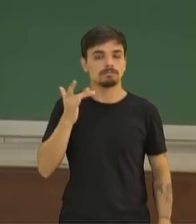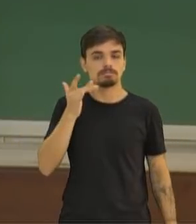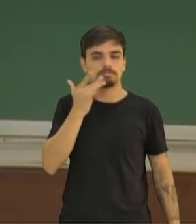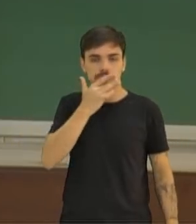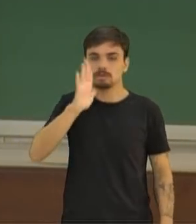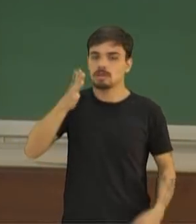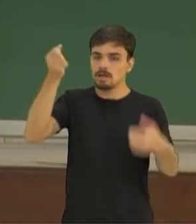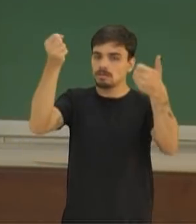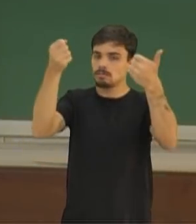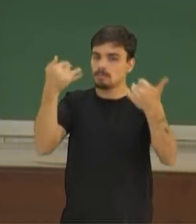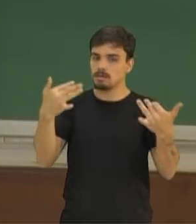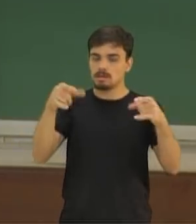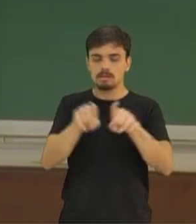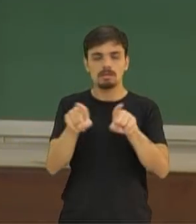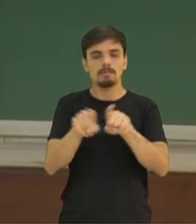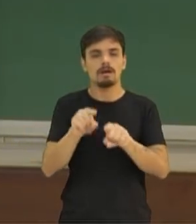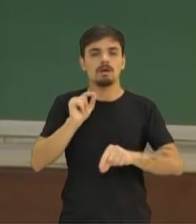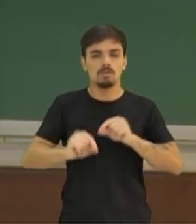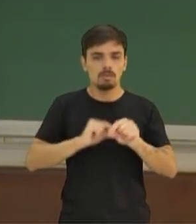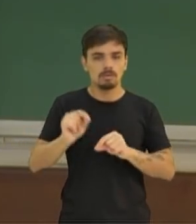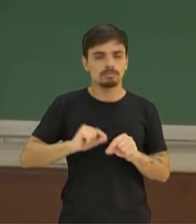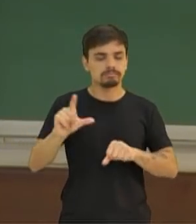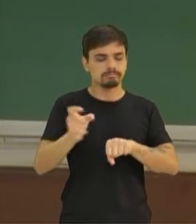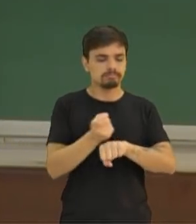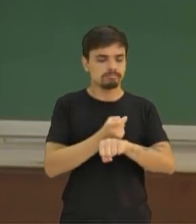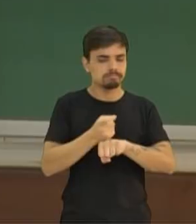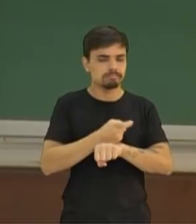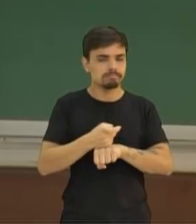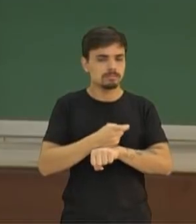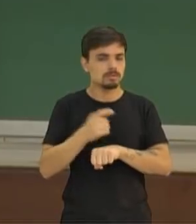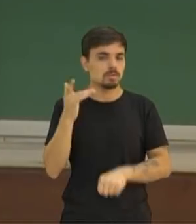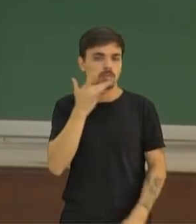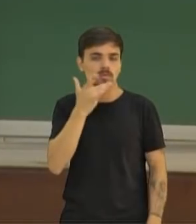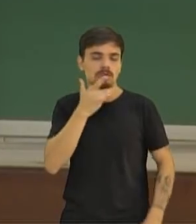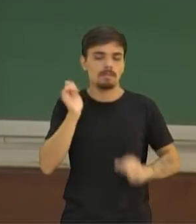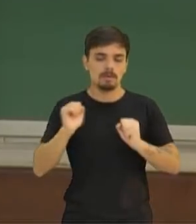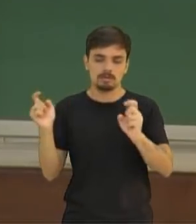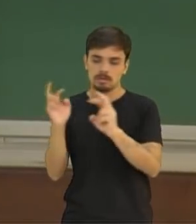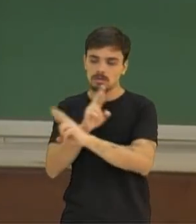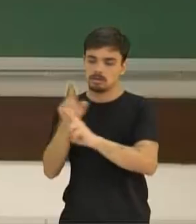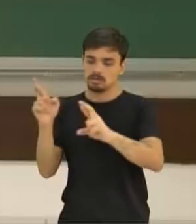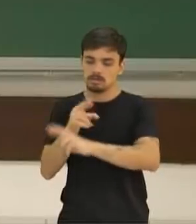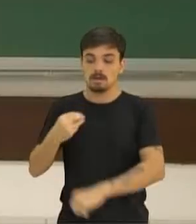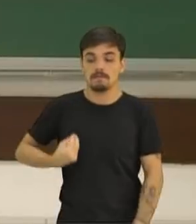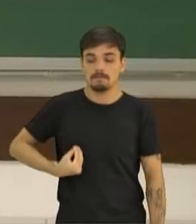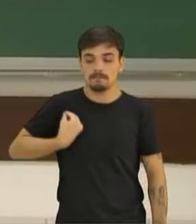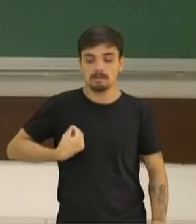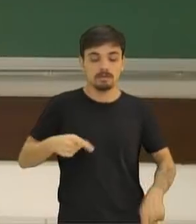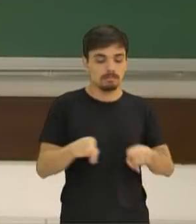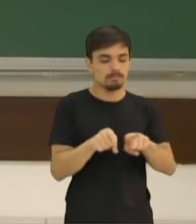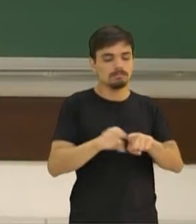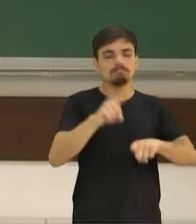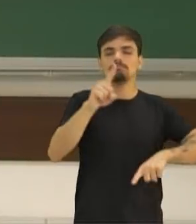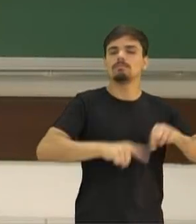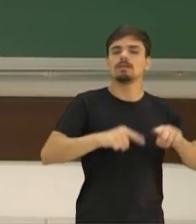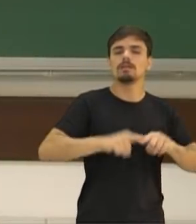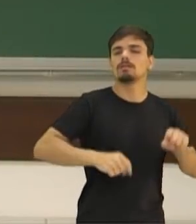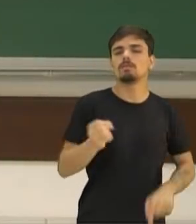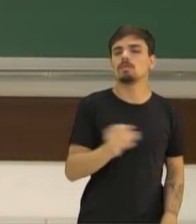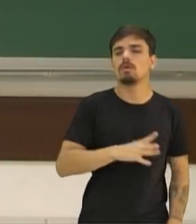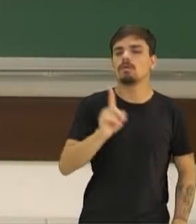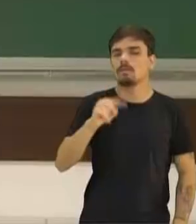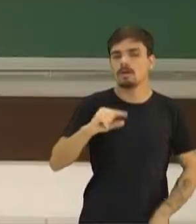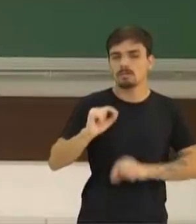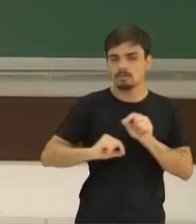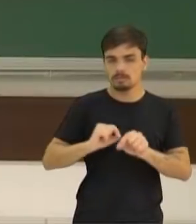havíamos falado que o adjetivo gostosa podia se relacionar tanto à vida como a essa nova linha, certo? Que seria